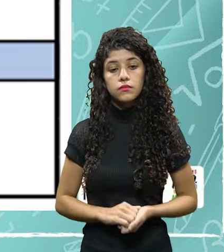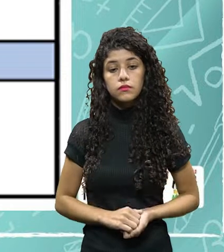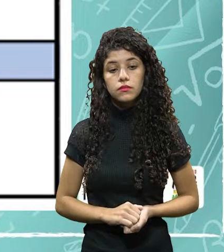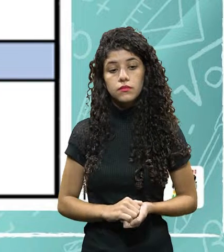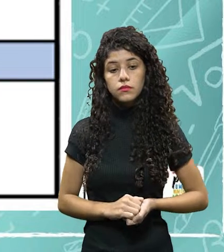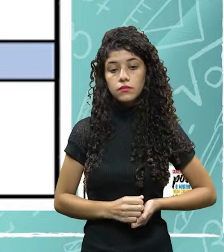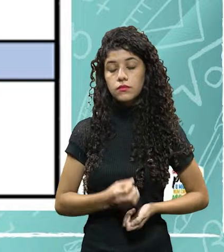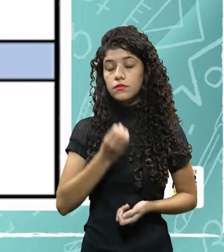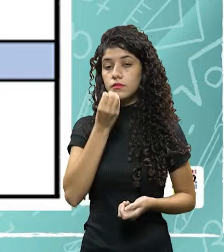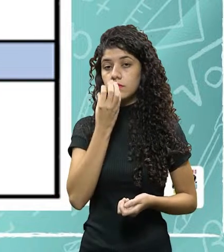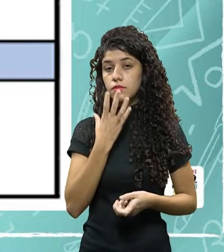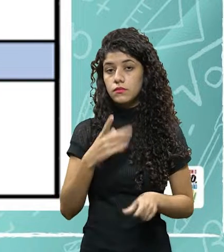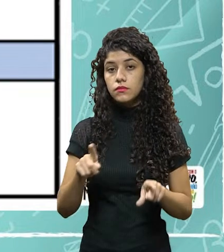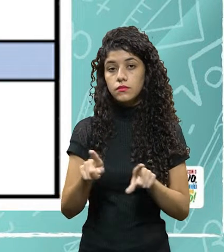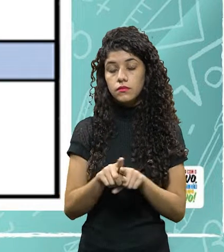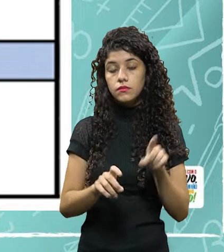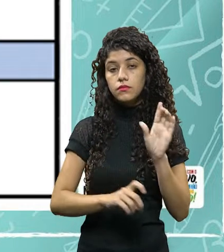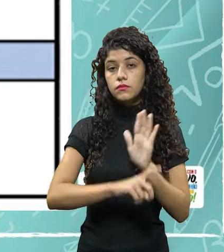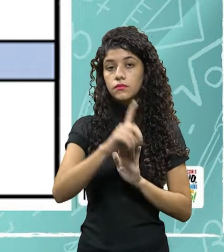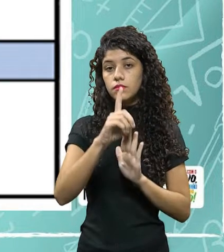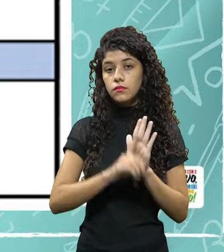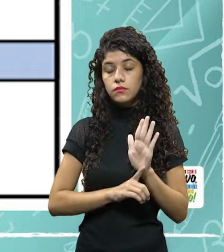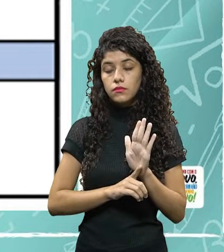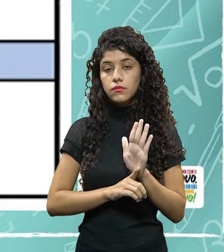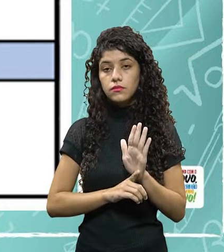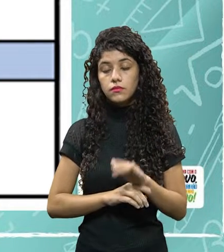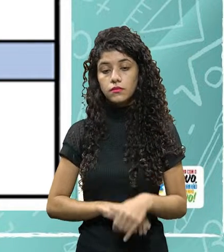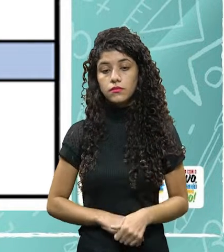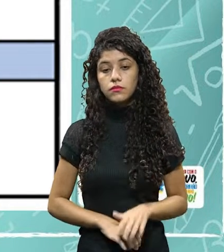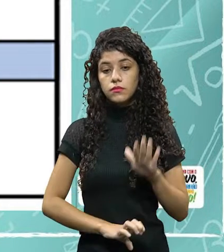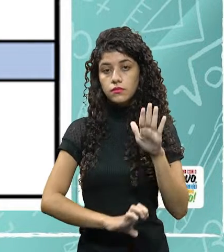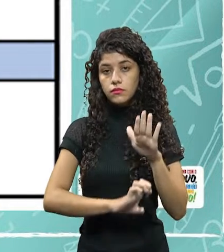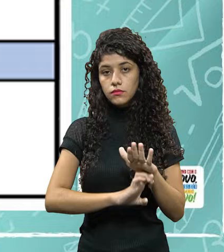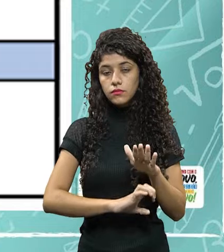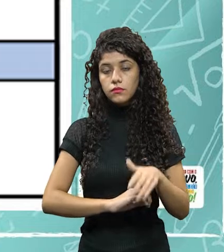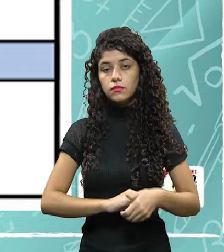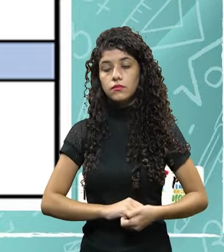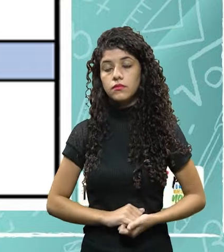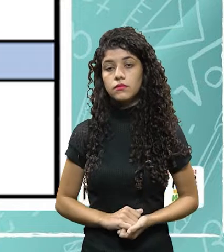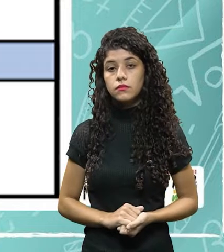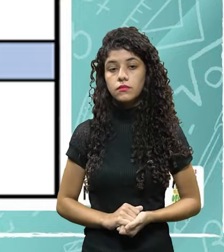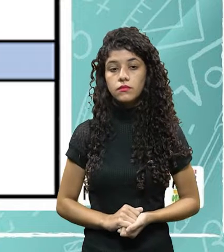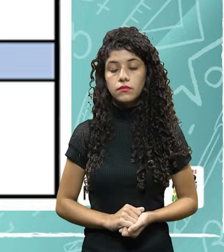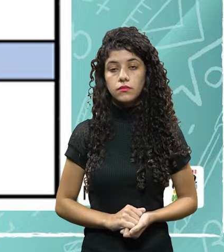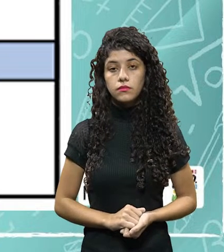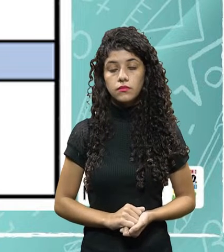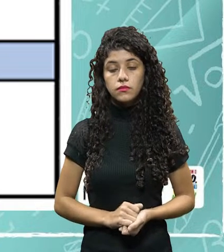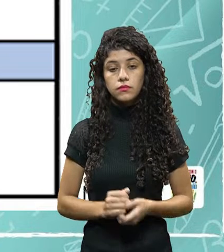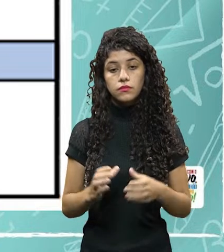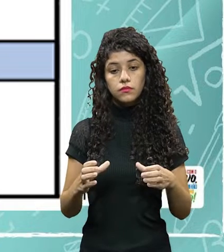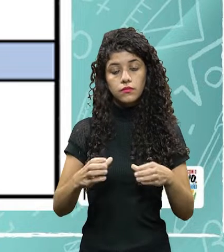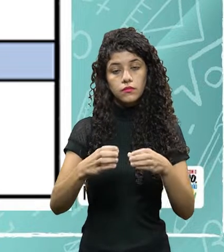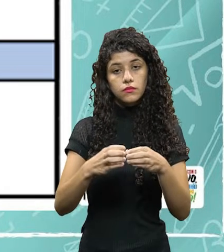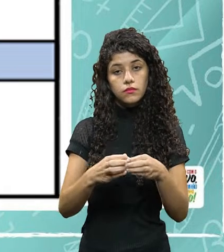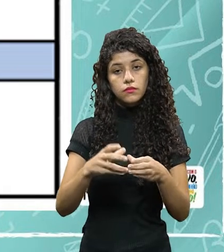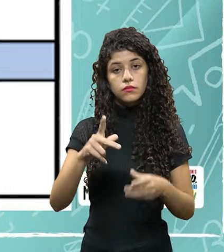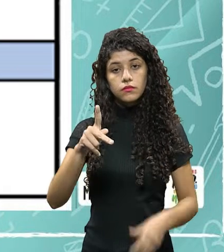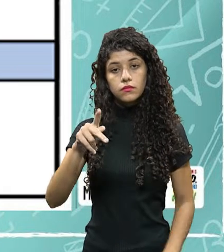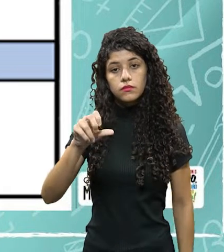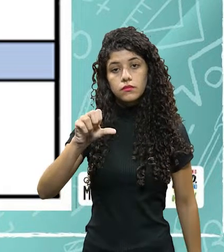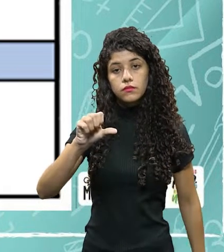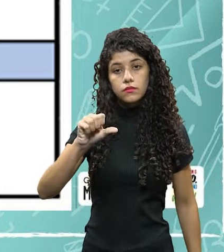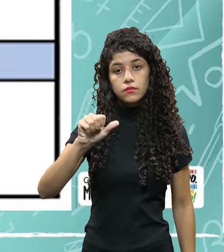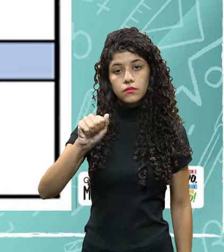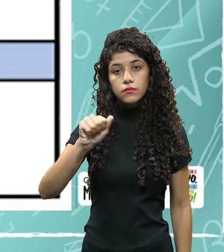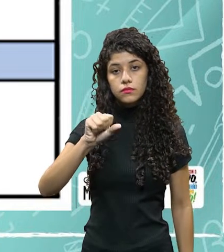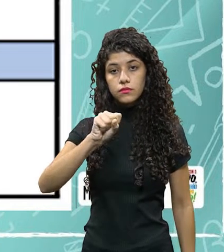Os bens e os direitos da entidade, da organização. O grupo do passivo é a origem